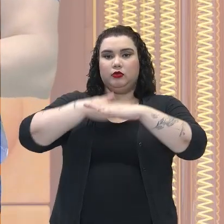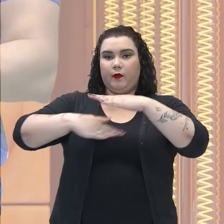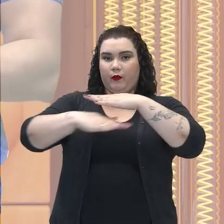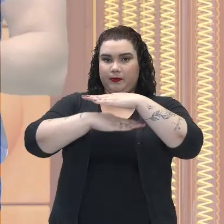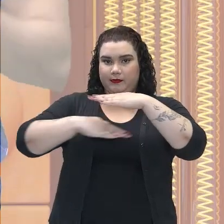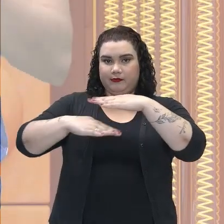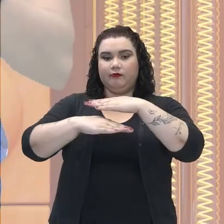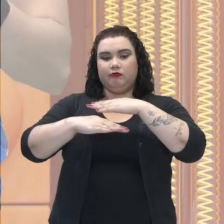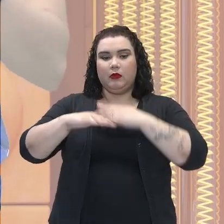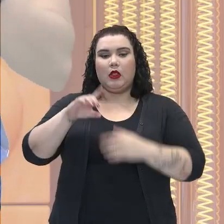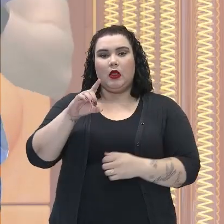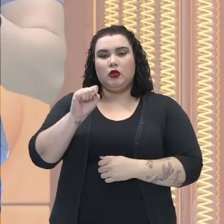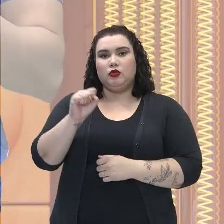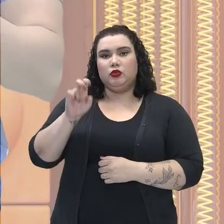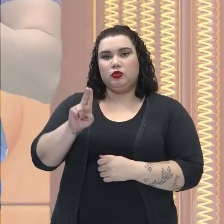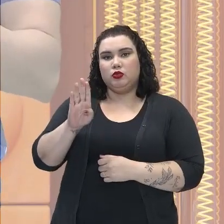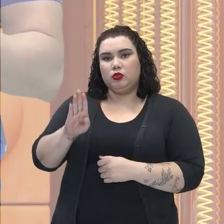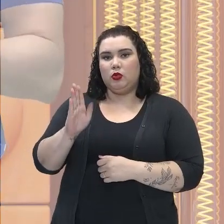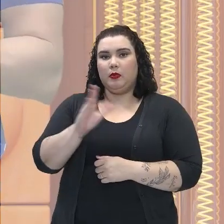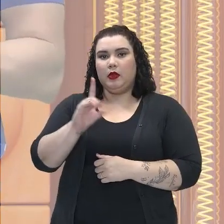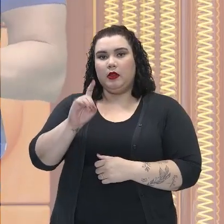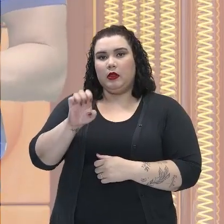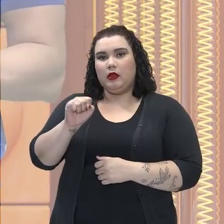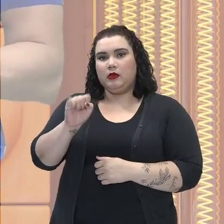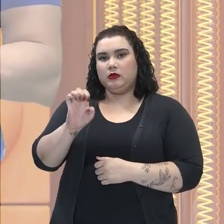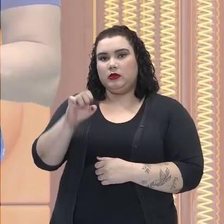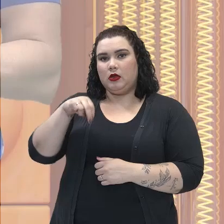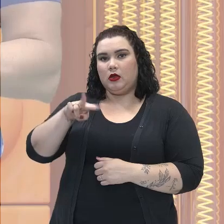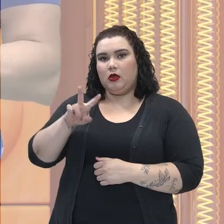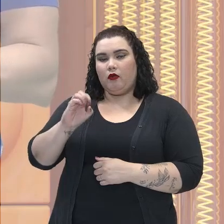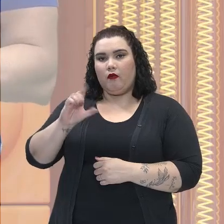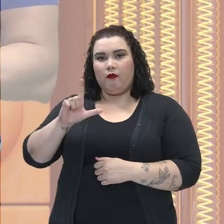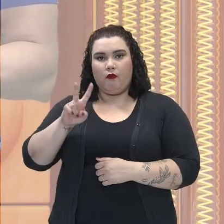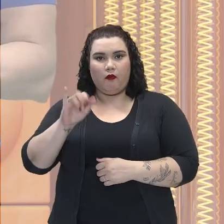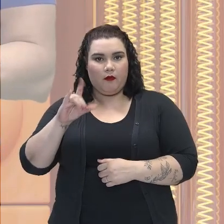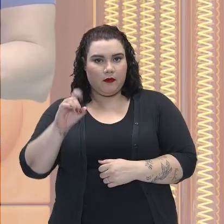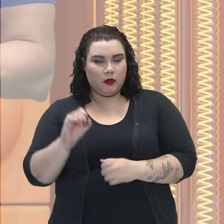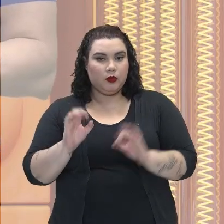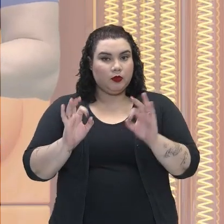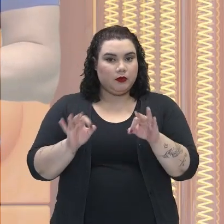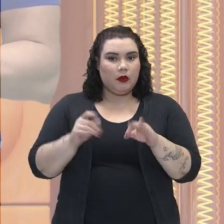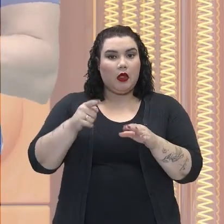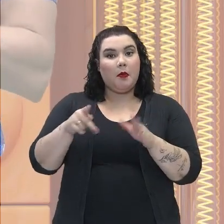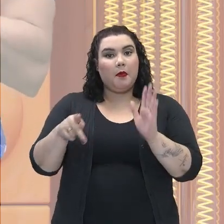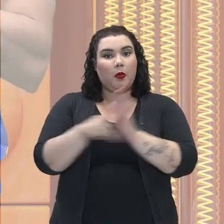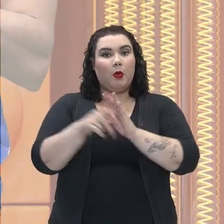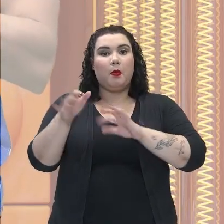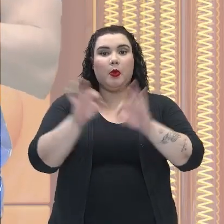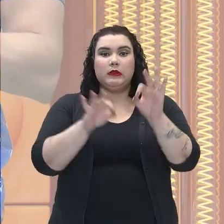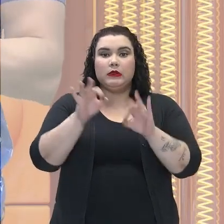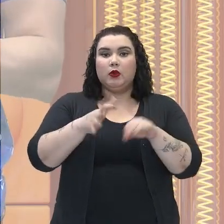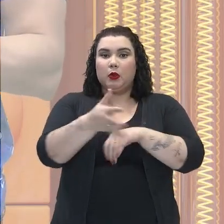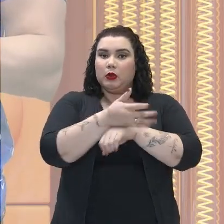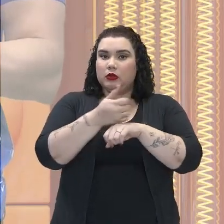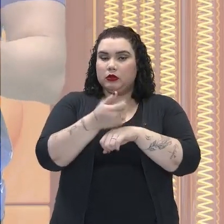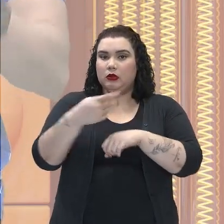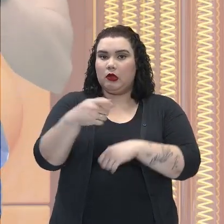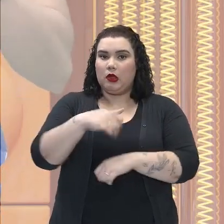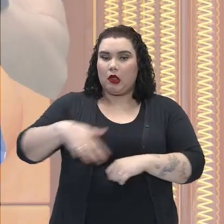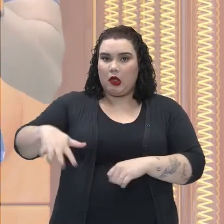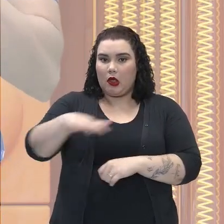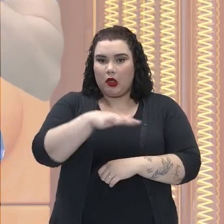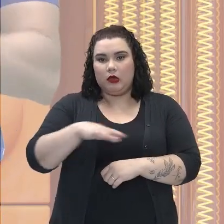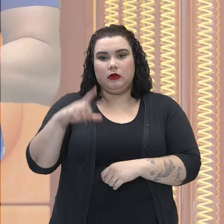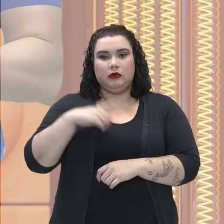desenvolvimento, certo? E isso está muito ligado ao próprio processo de colonização dessas regiões, que explorou muito essas áreas e